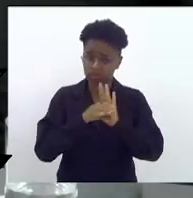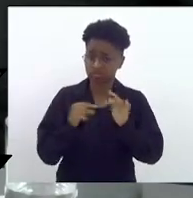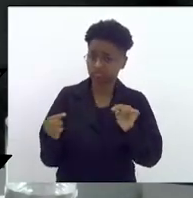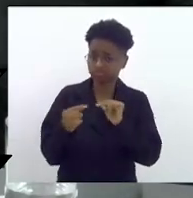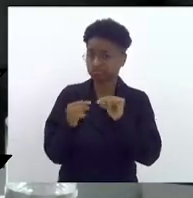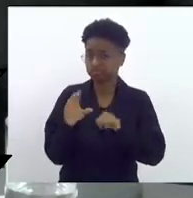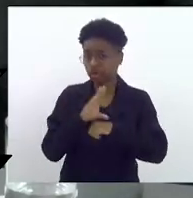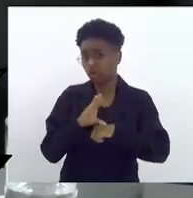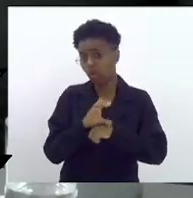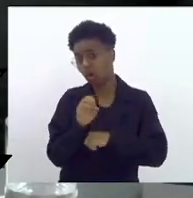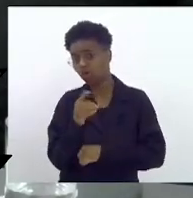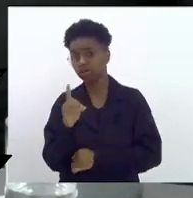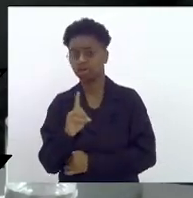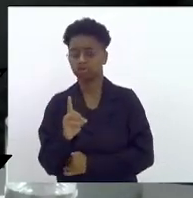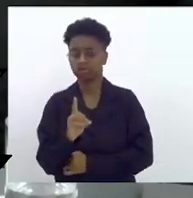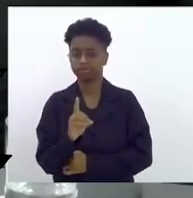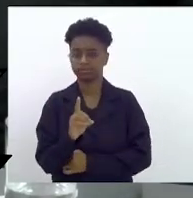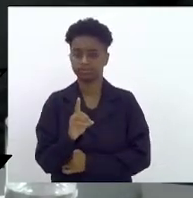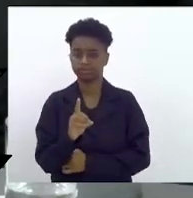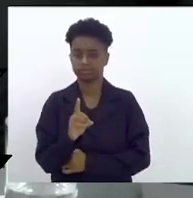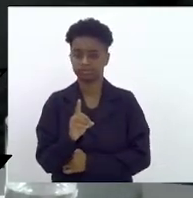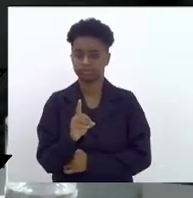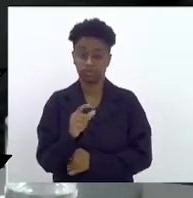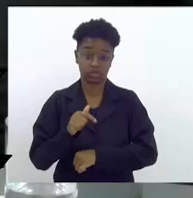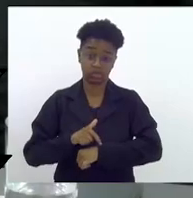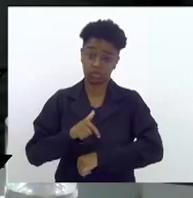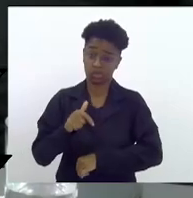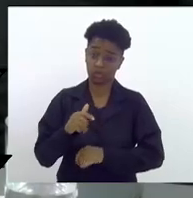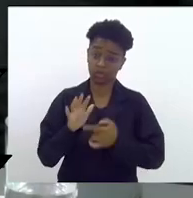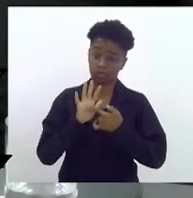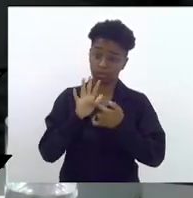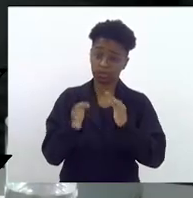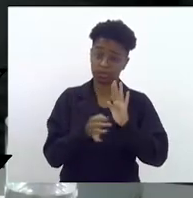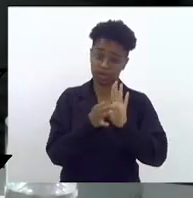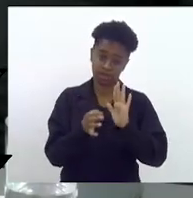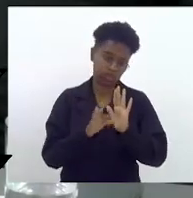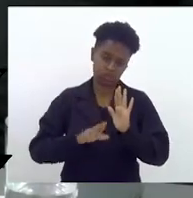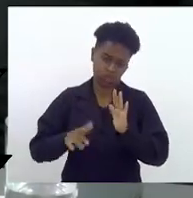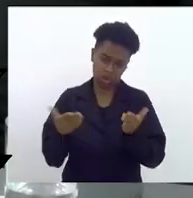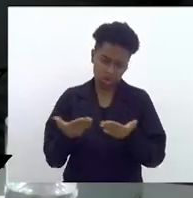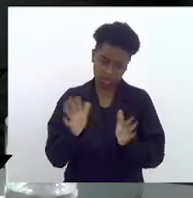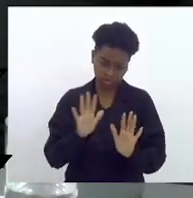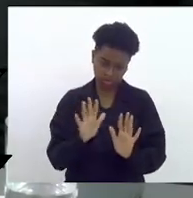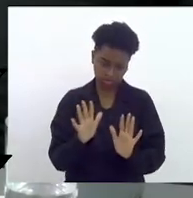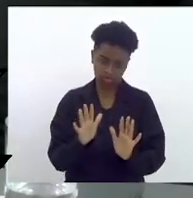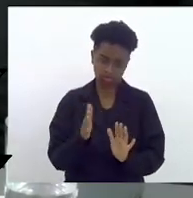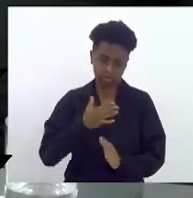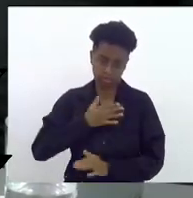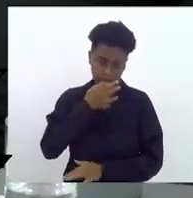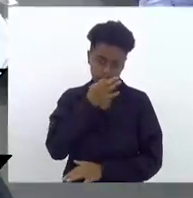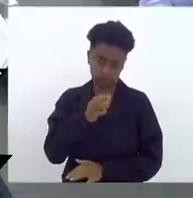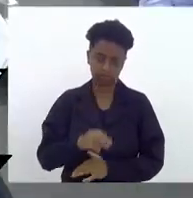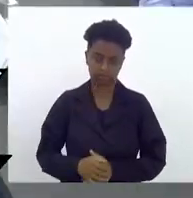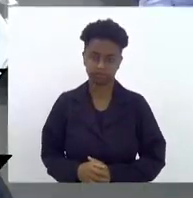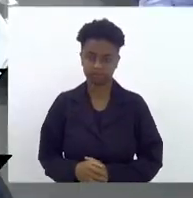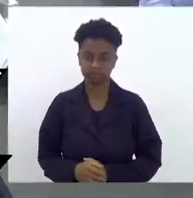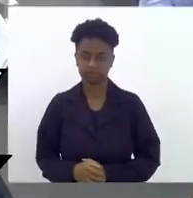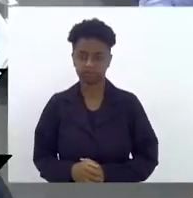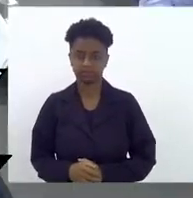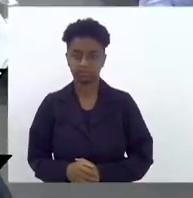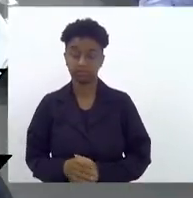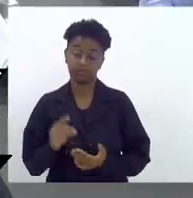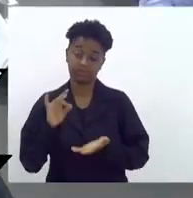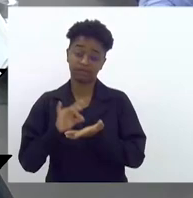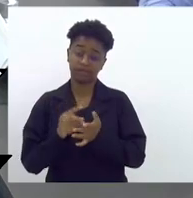né Na hora de proferir um parecer não é o caso dos três hoje na minha opinião é de fato